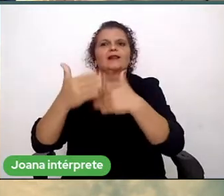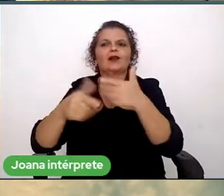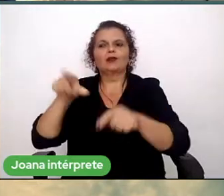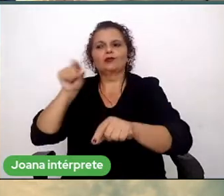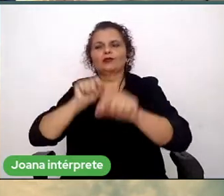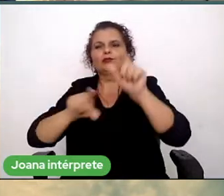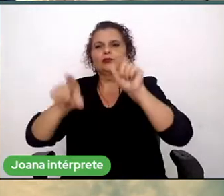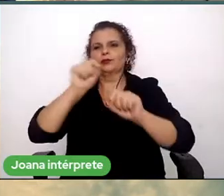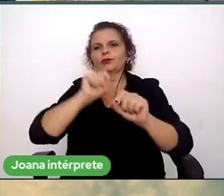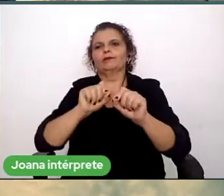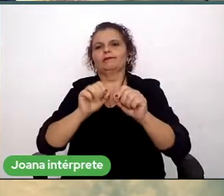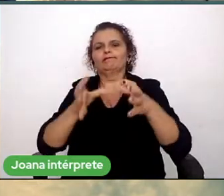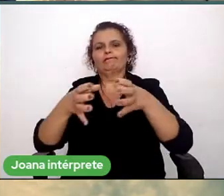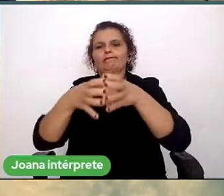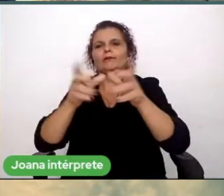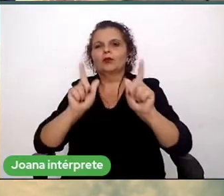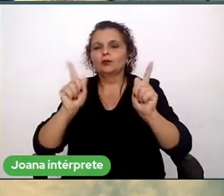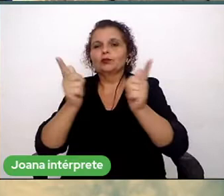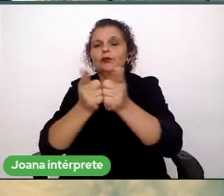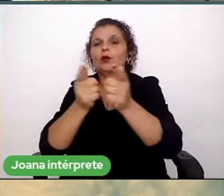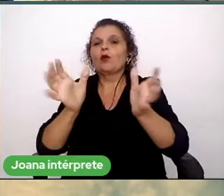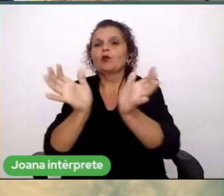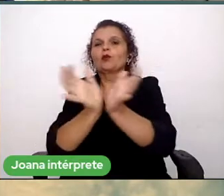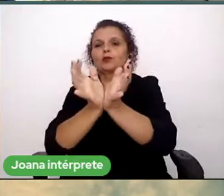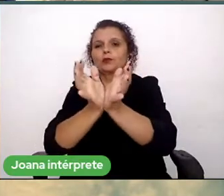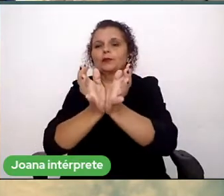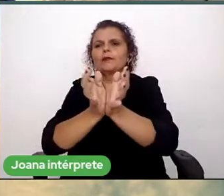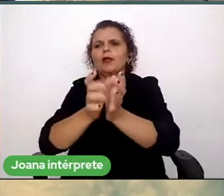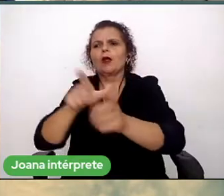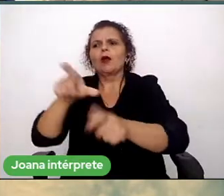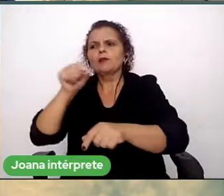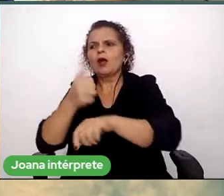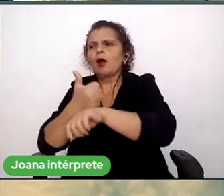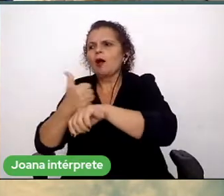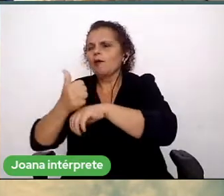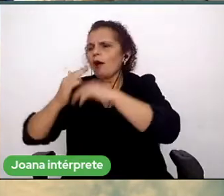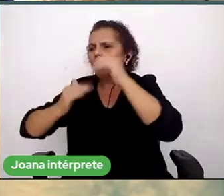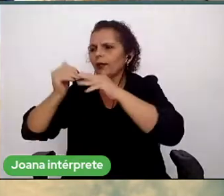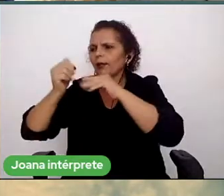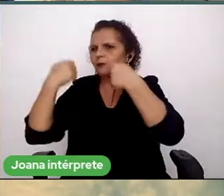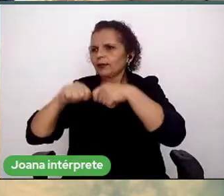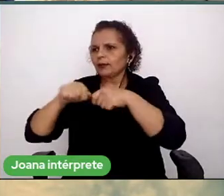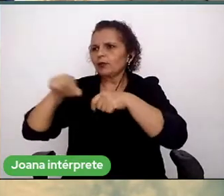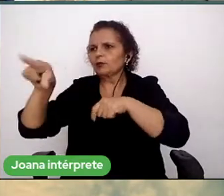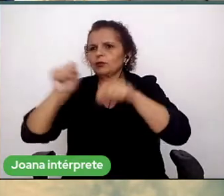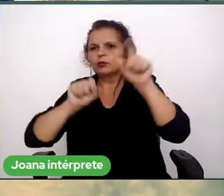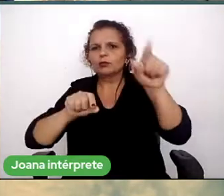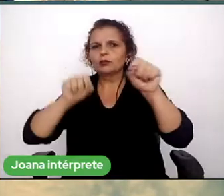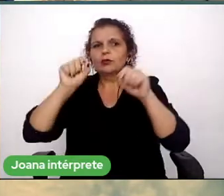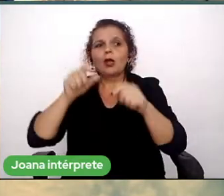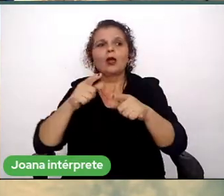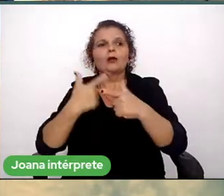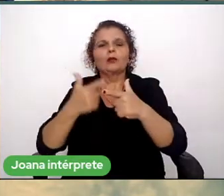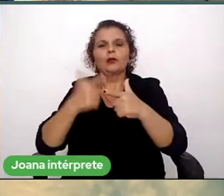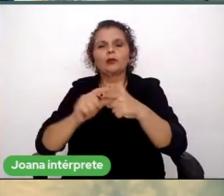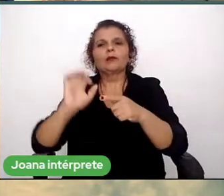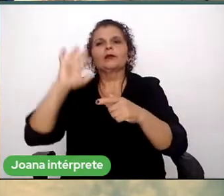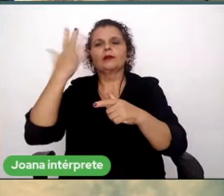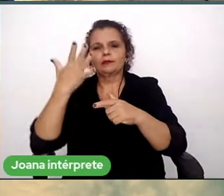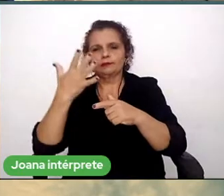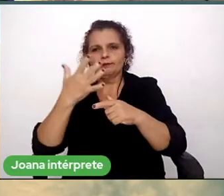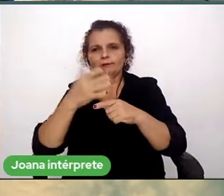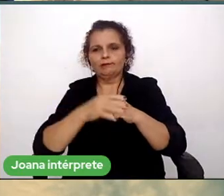estruturação rostinhos a gente observa Quais são as habilidades necessárias com o problema que a gente quer resolver e a gente faz